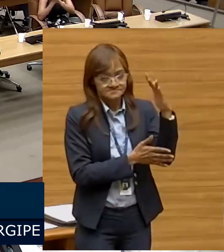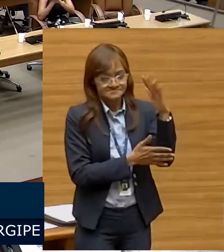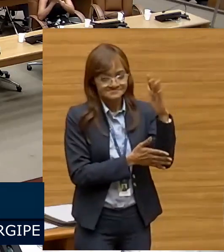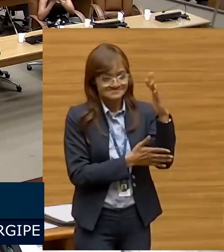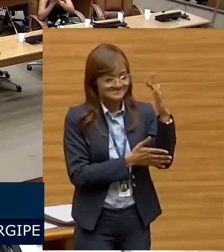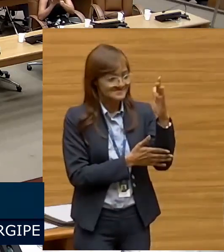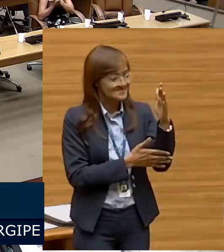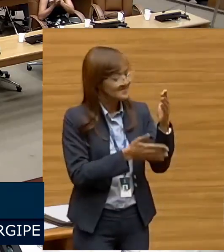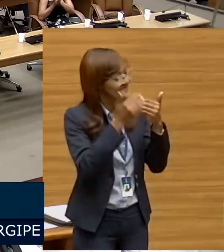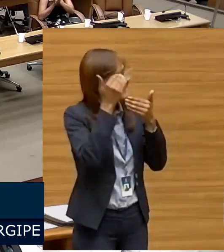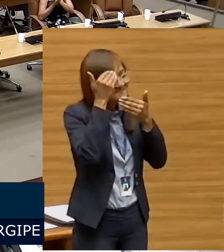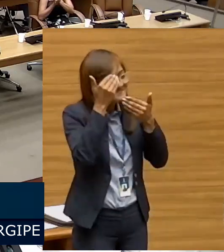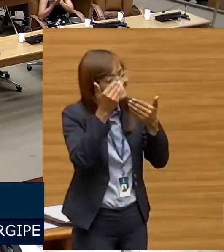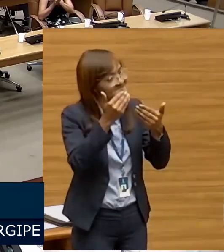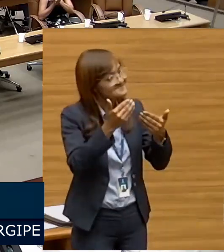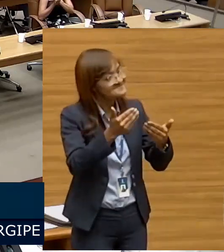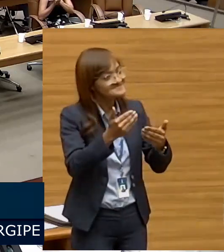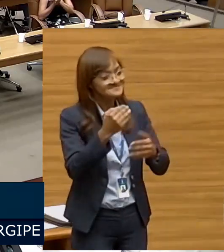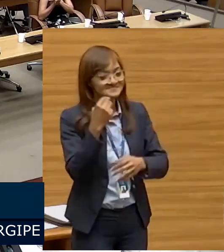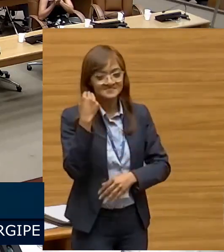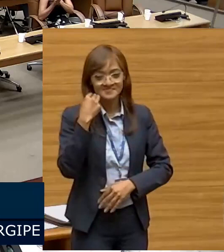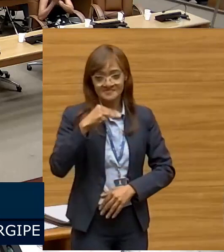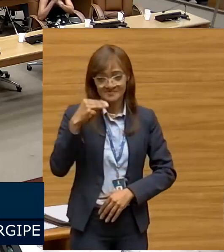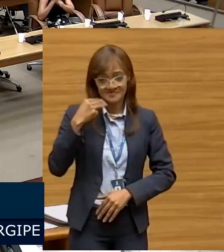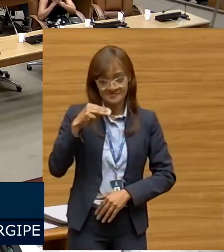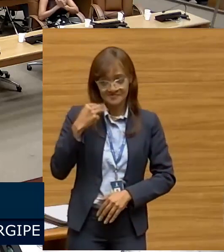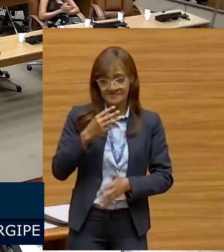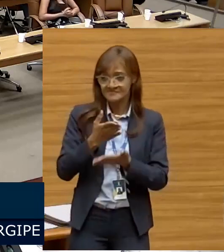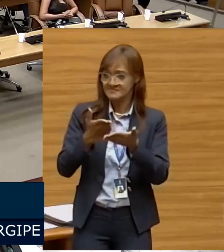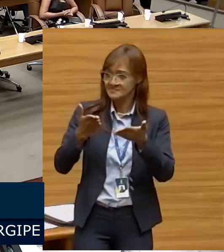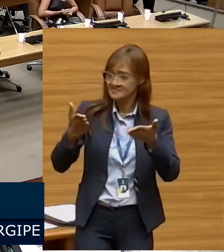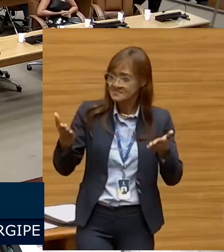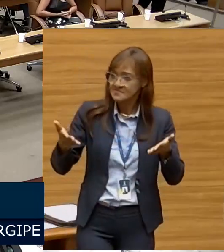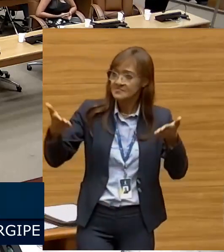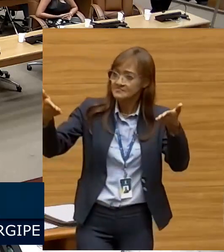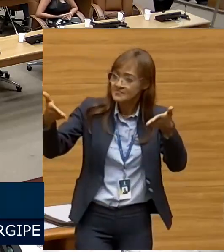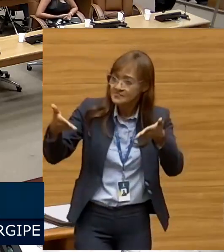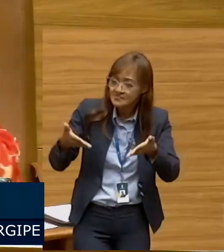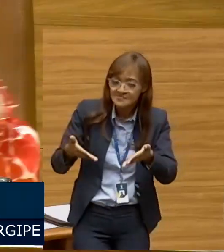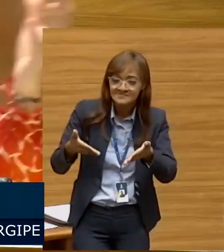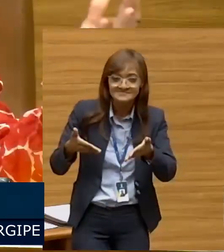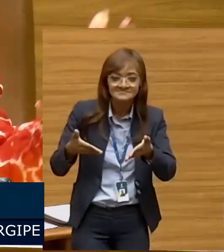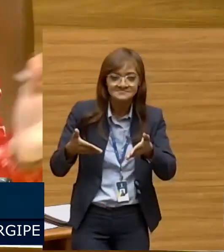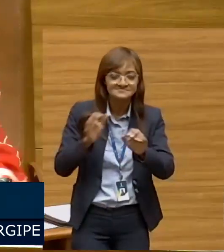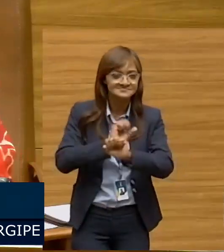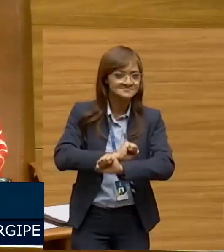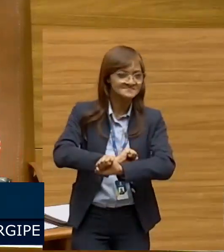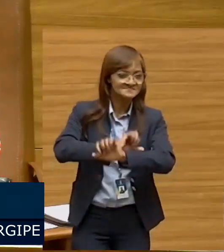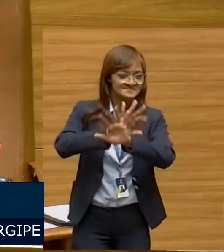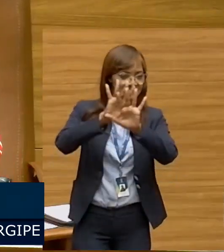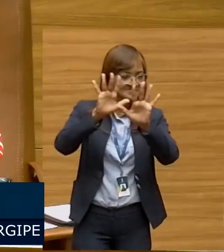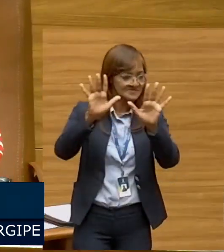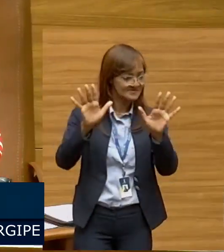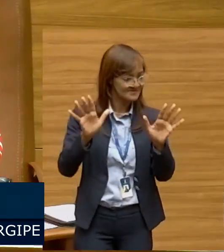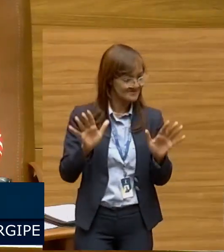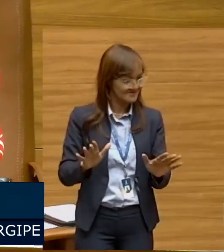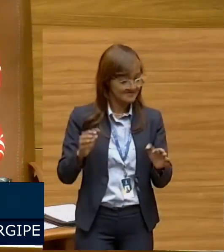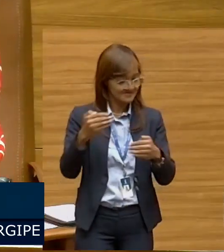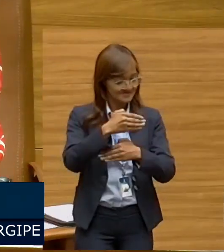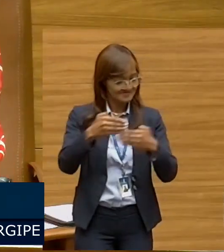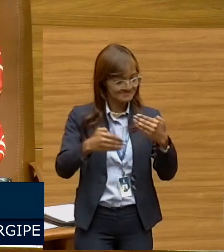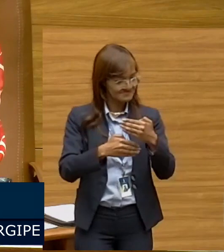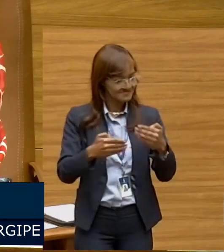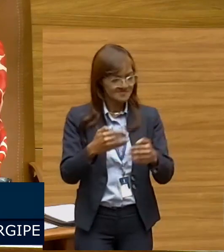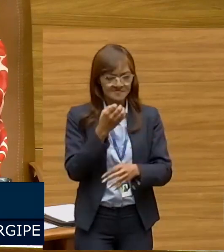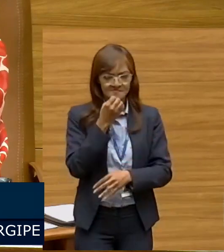Muito, muito obrigada, Matheus, né, por você trazer aí de forma objetiva, né, no slide, né,